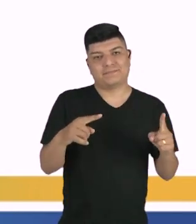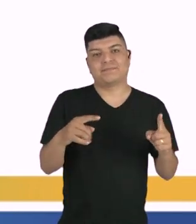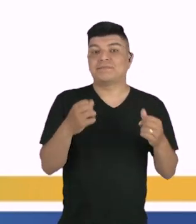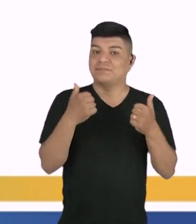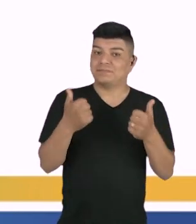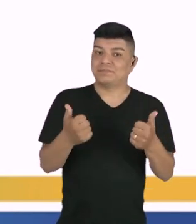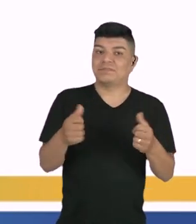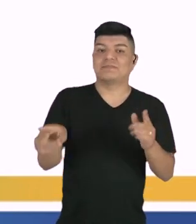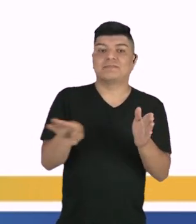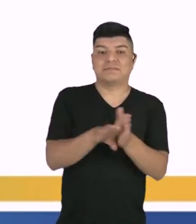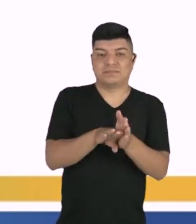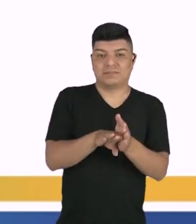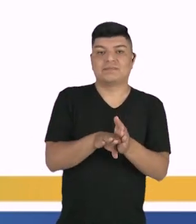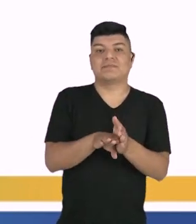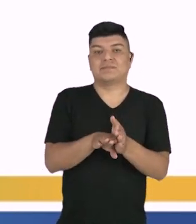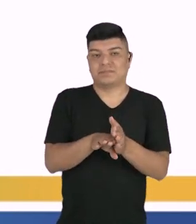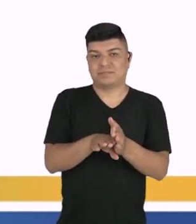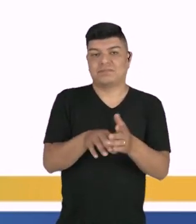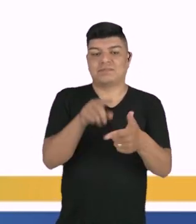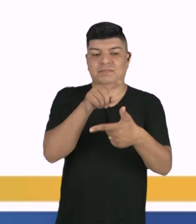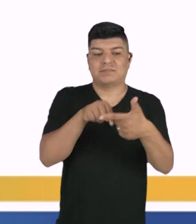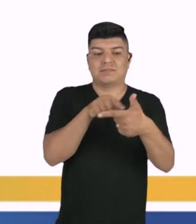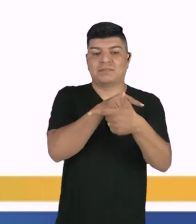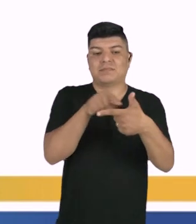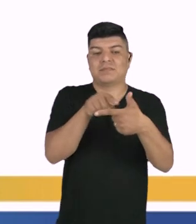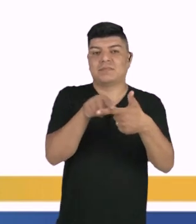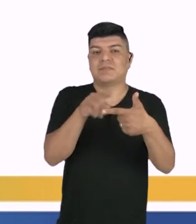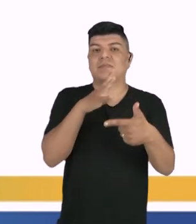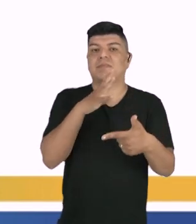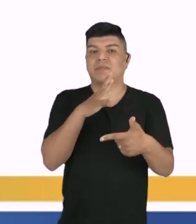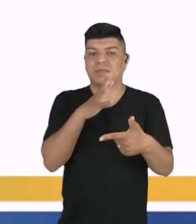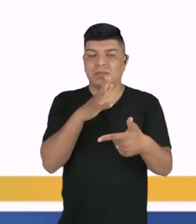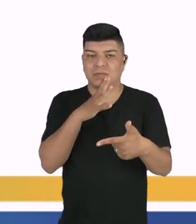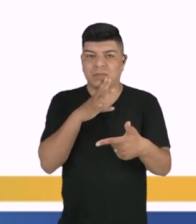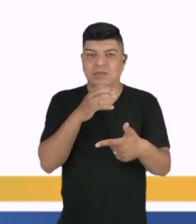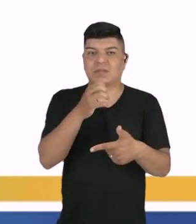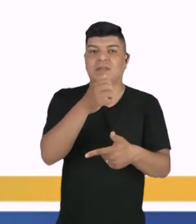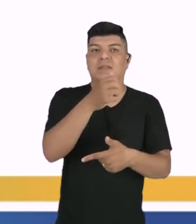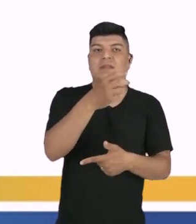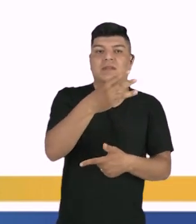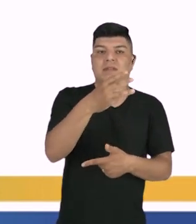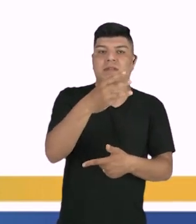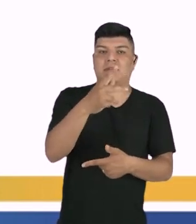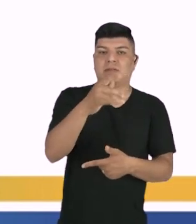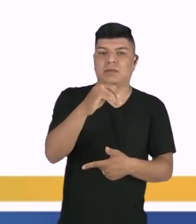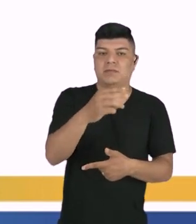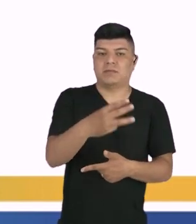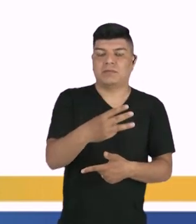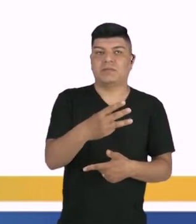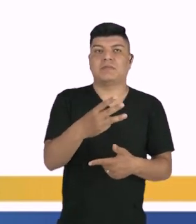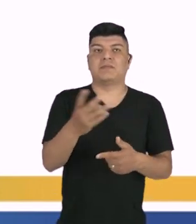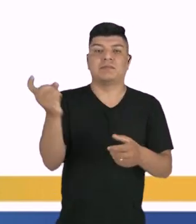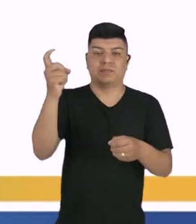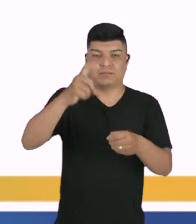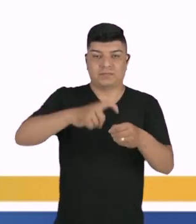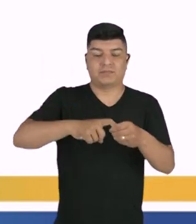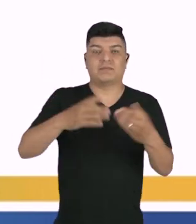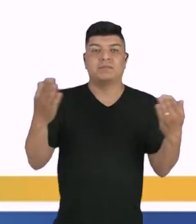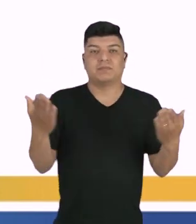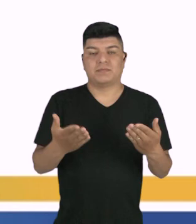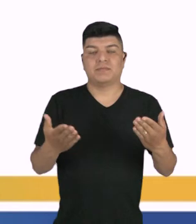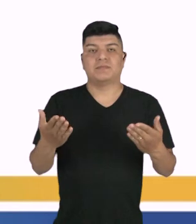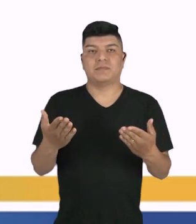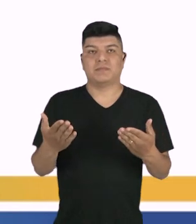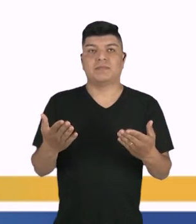bom! Agora nós já chegamos num cosseno que nós conhecemos. Cosseno de π sobre 3 é meio. Vamos retornar?